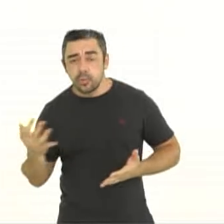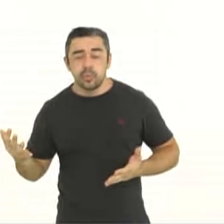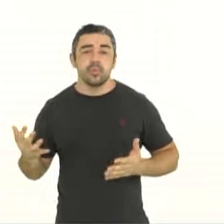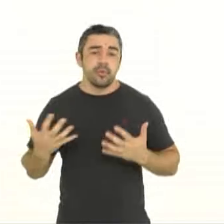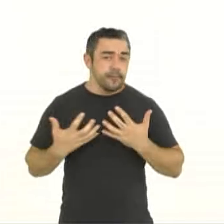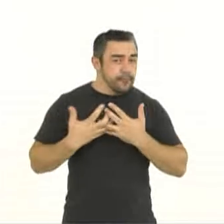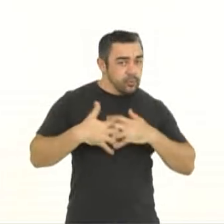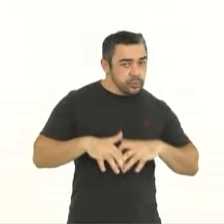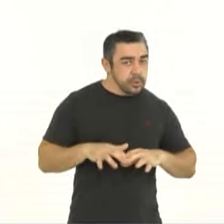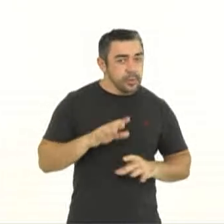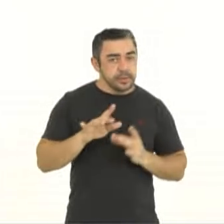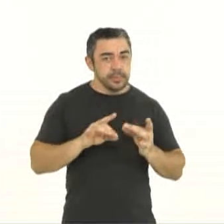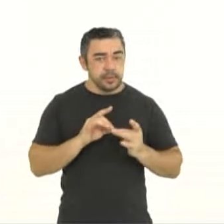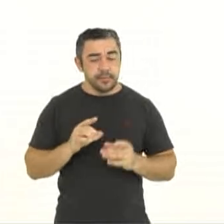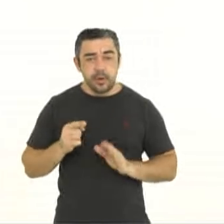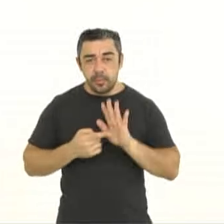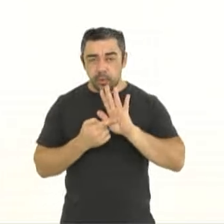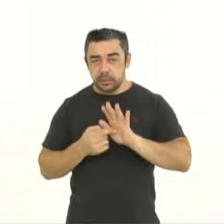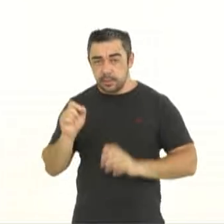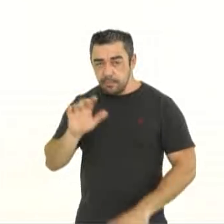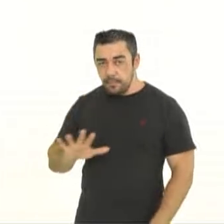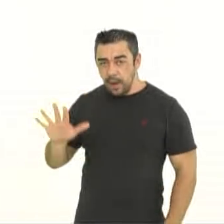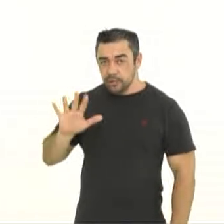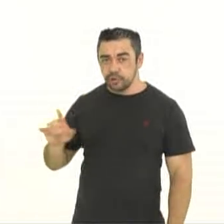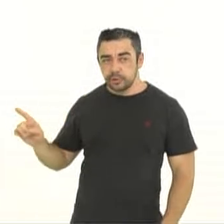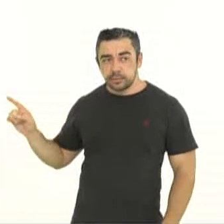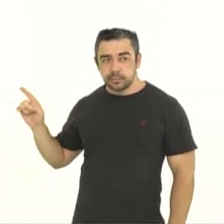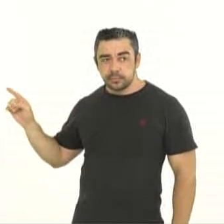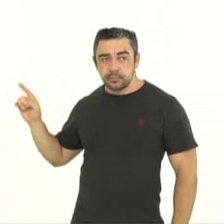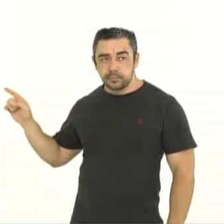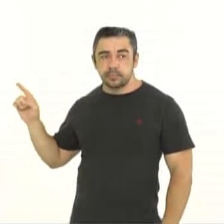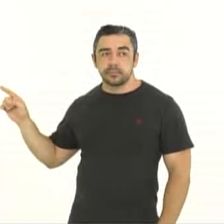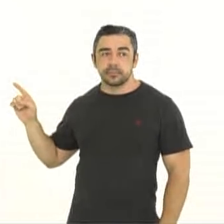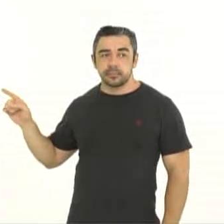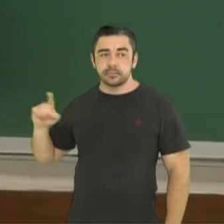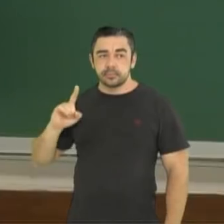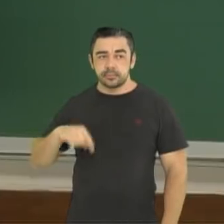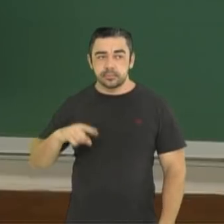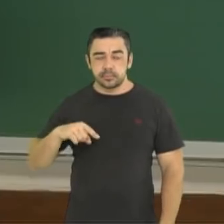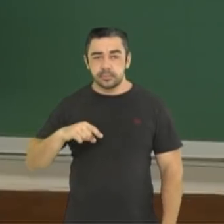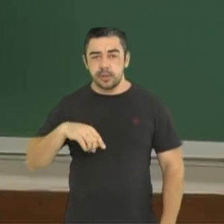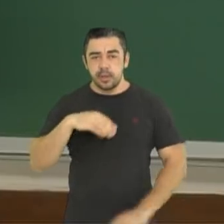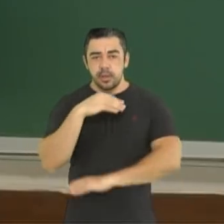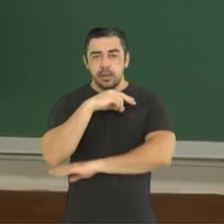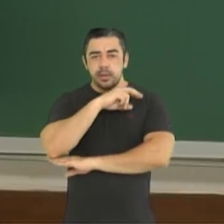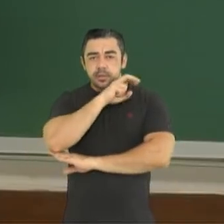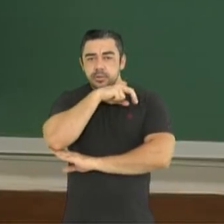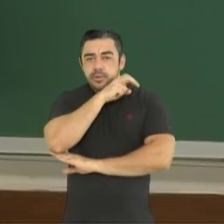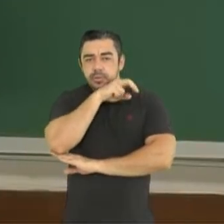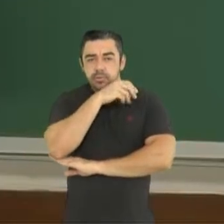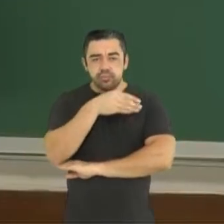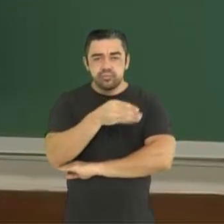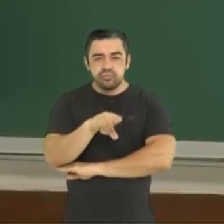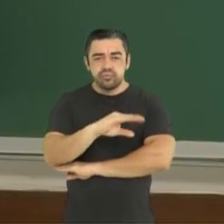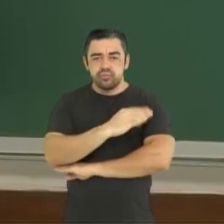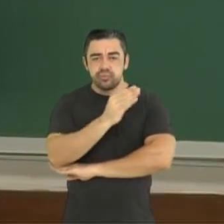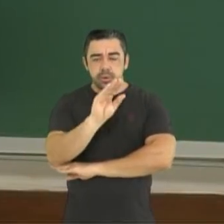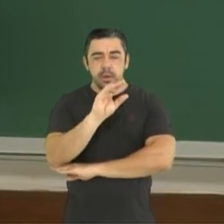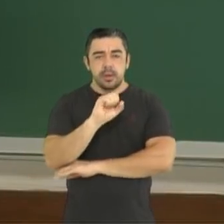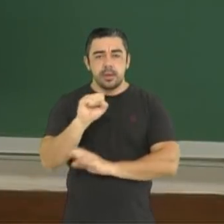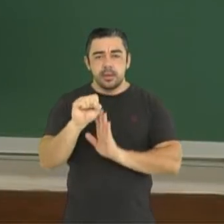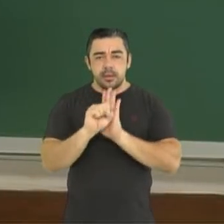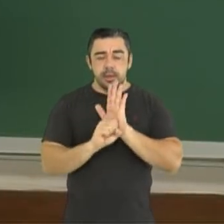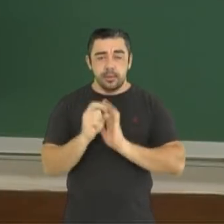funções específicas. A professora trouxe aqui, né, a representação da serpente emplumada, né, do